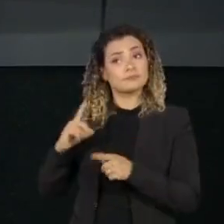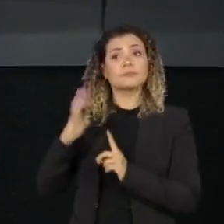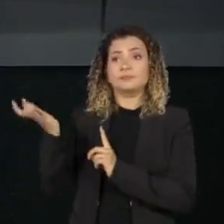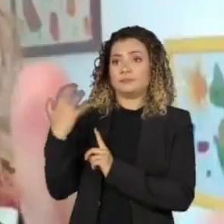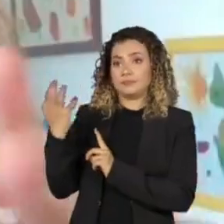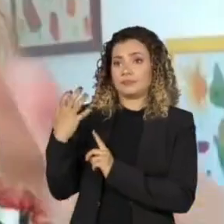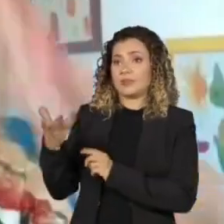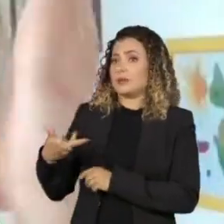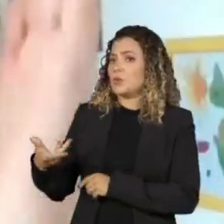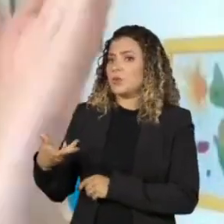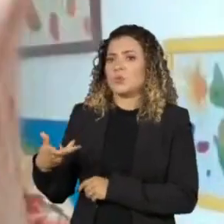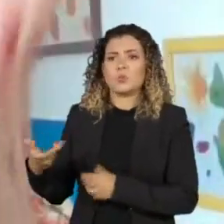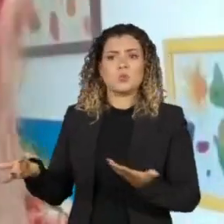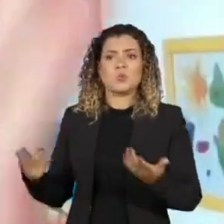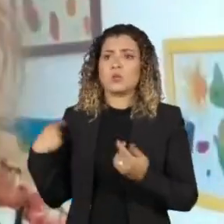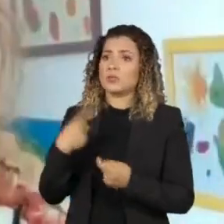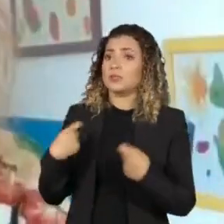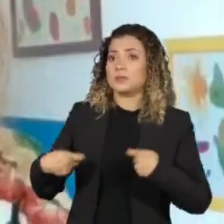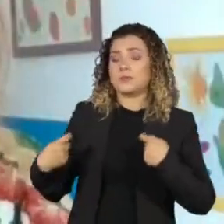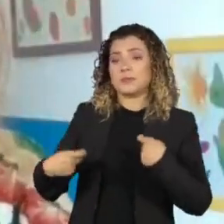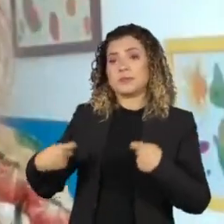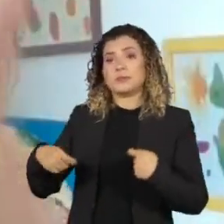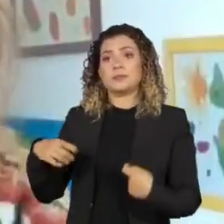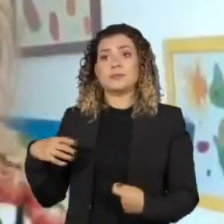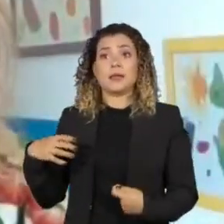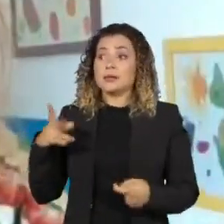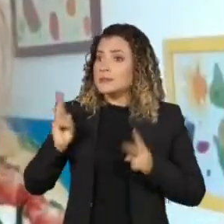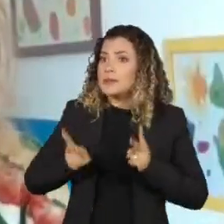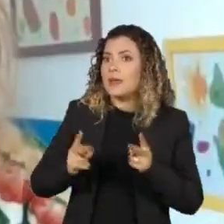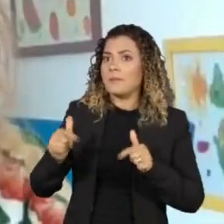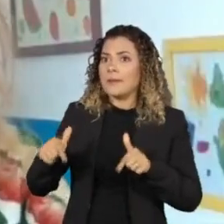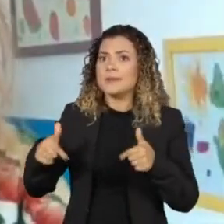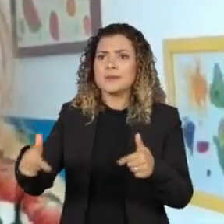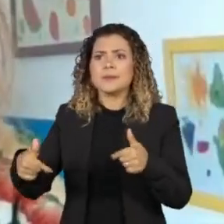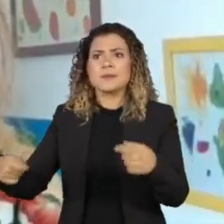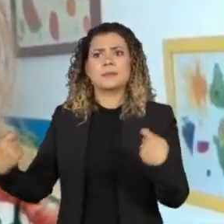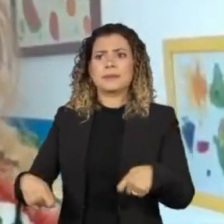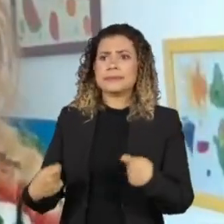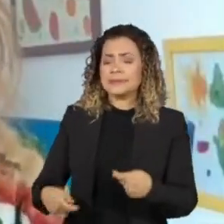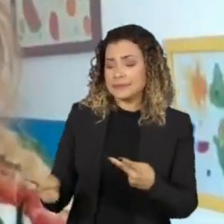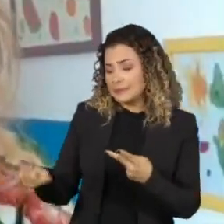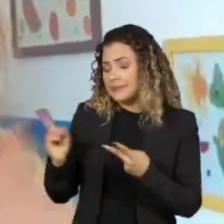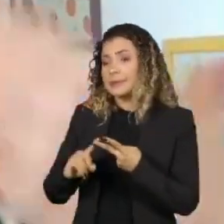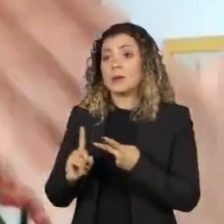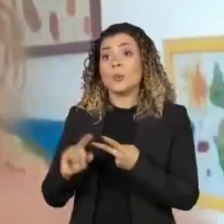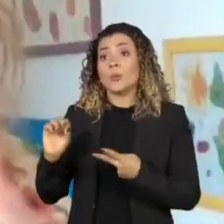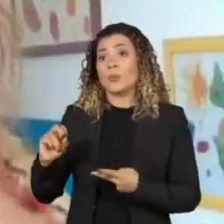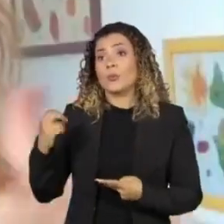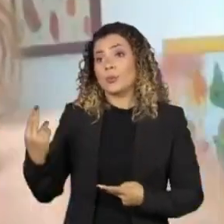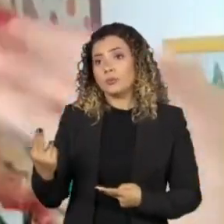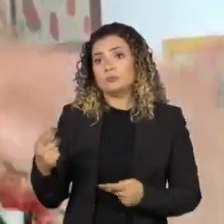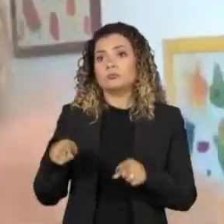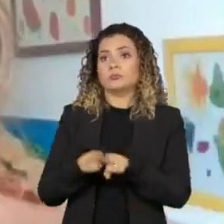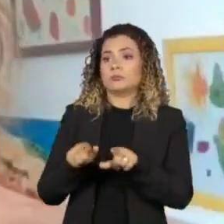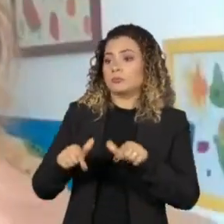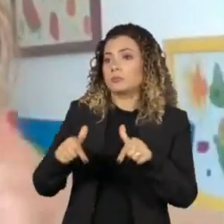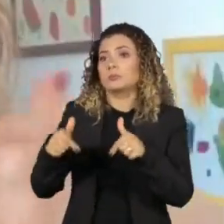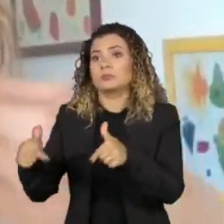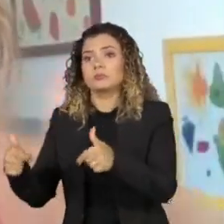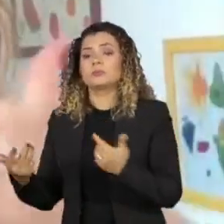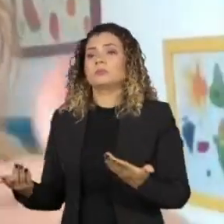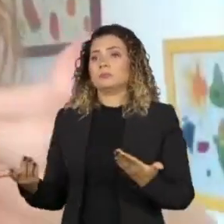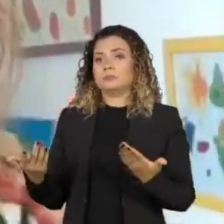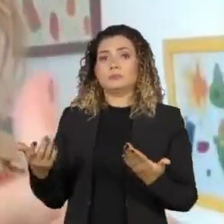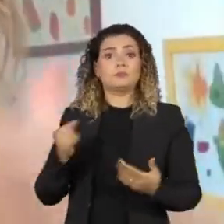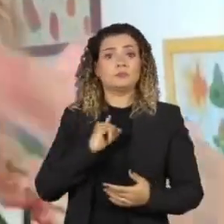de produtividade, de que a gente tem que estar sempre fazendo, né? E realizando coisas, de que